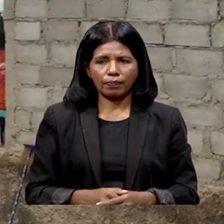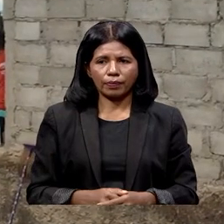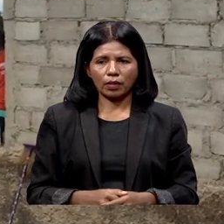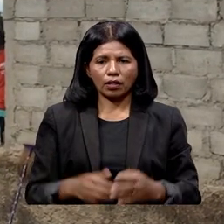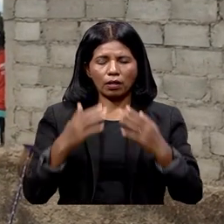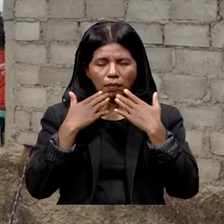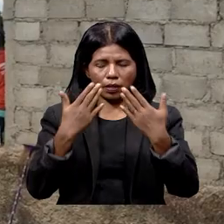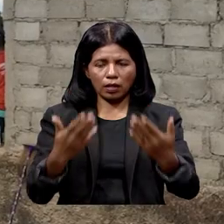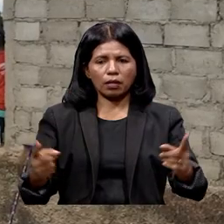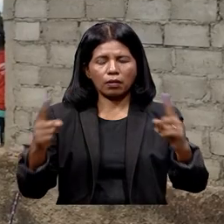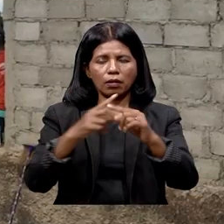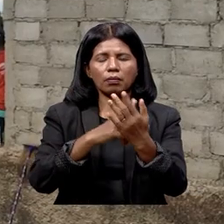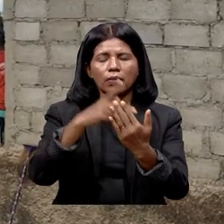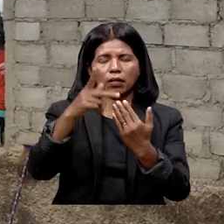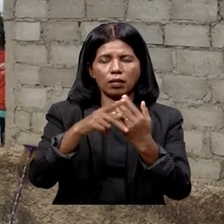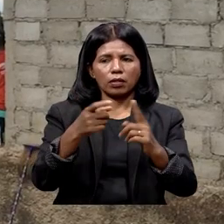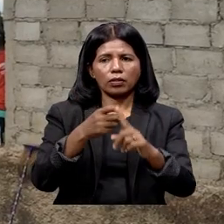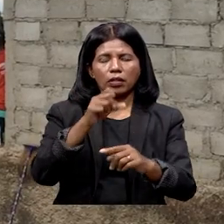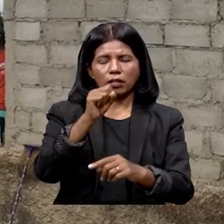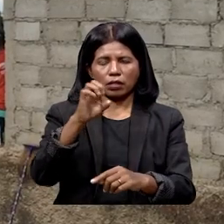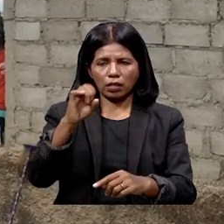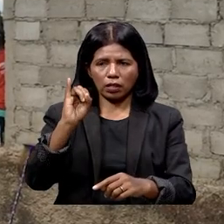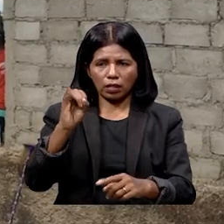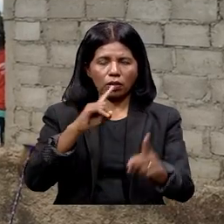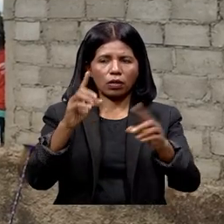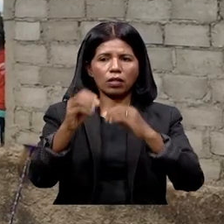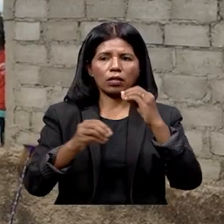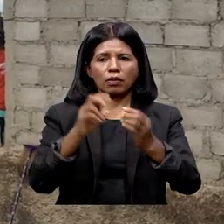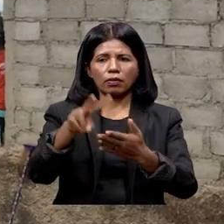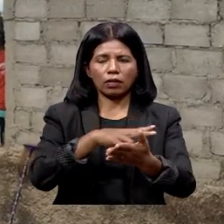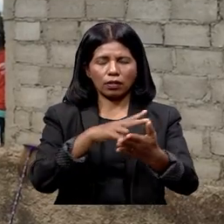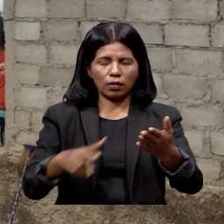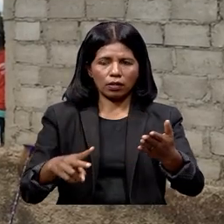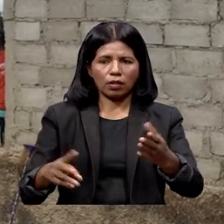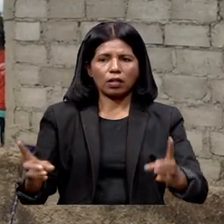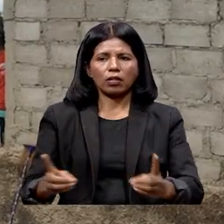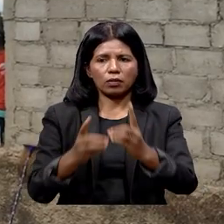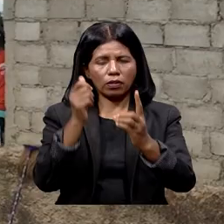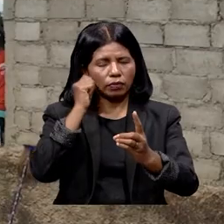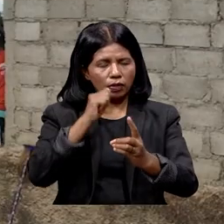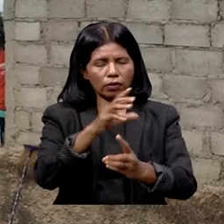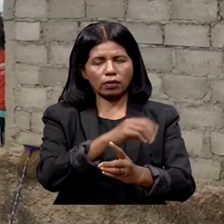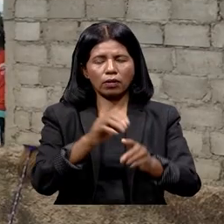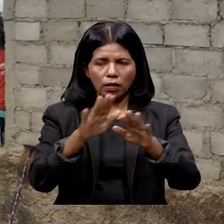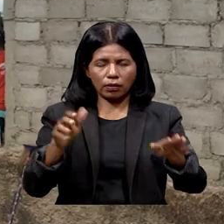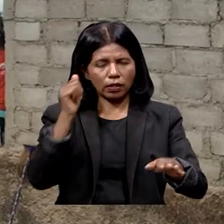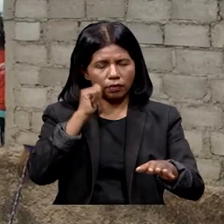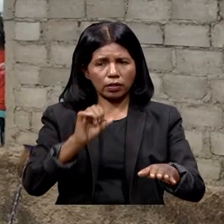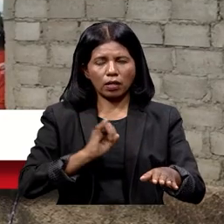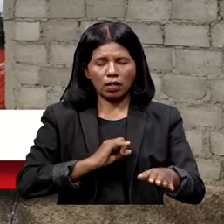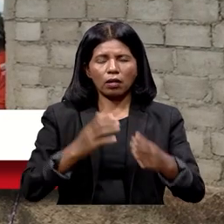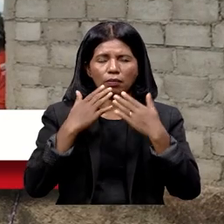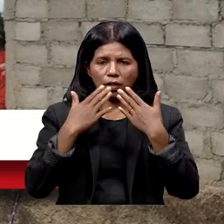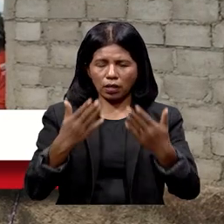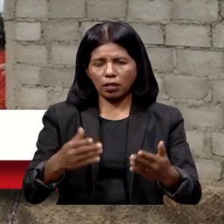Agradece TBS programa hoje se inia, com alia com a ba violência do mês ba hasoro feto no labar feto. Ao agradece ao Wili